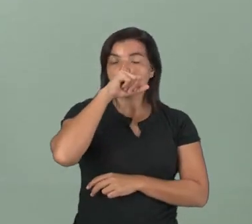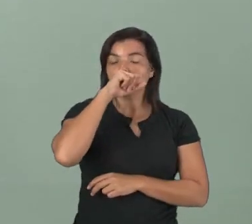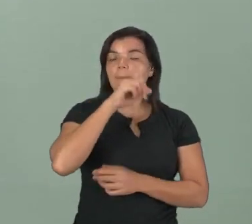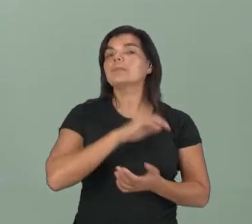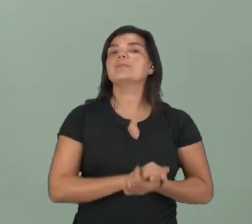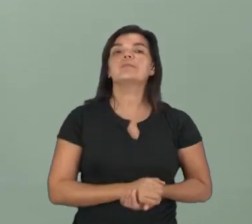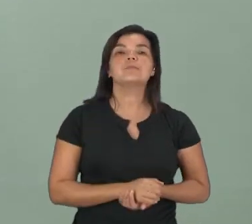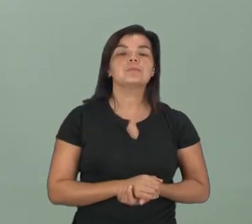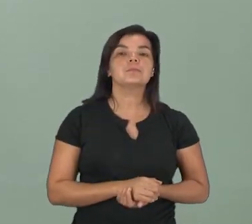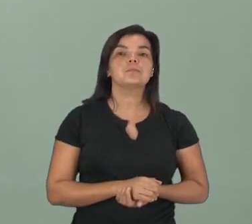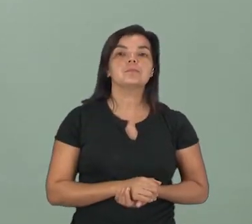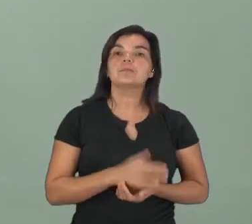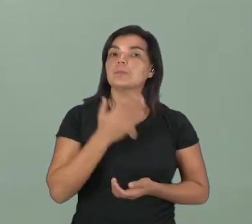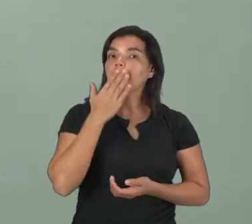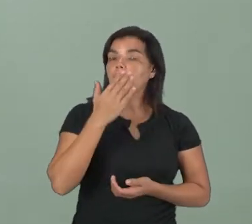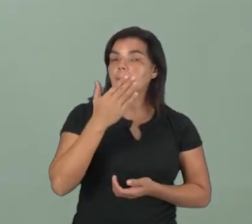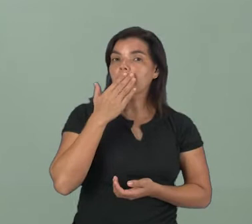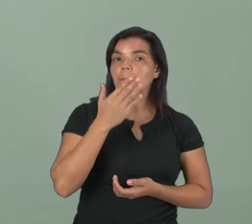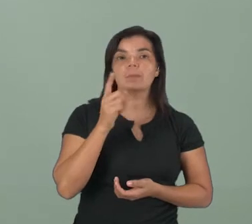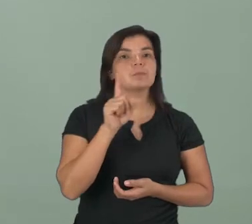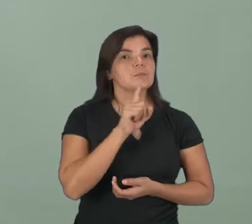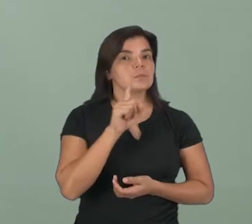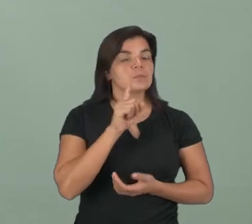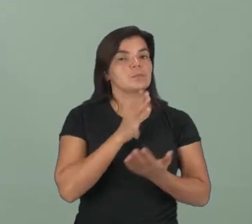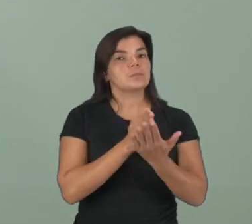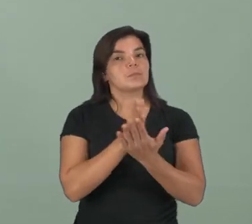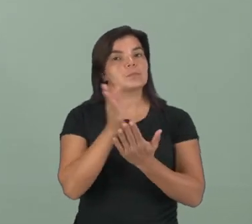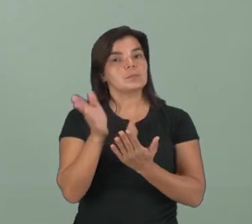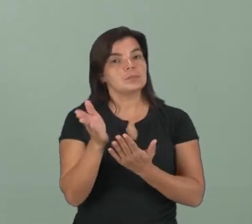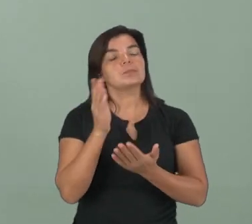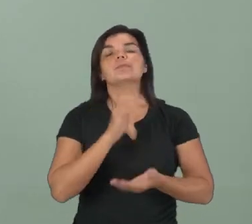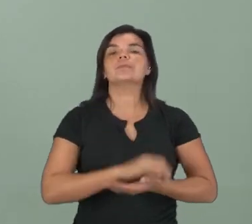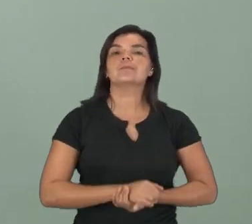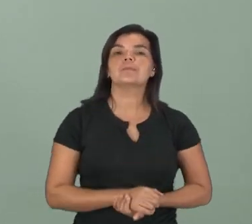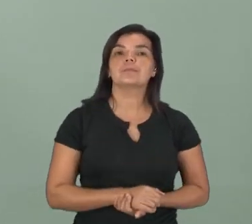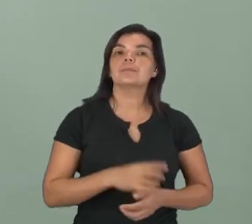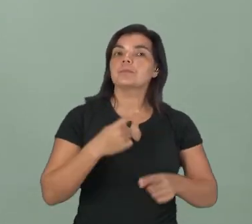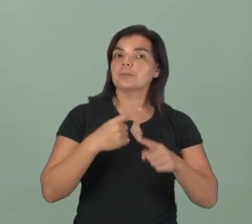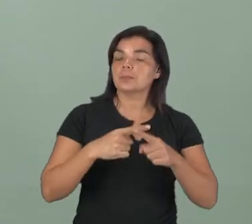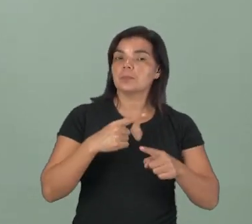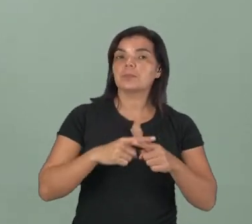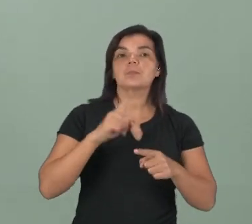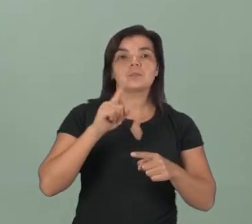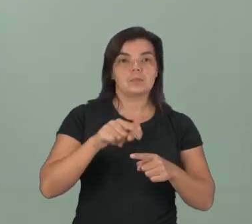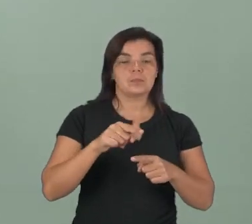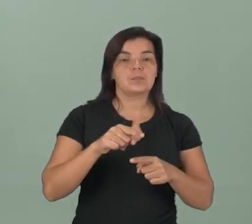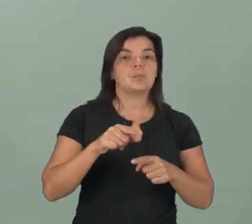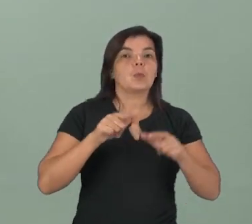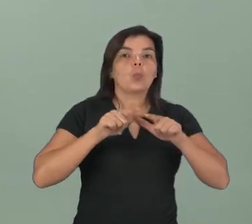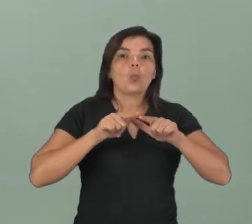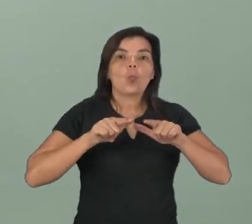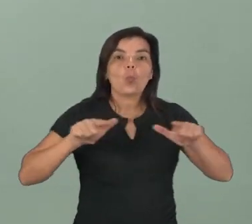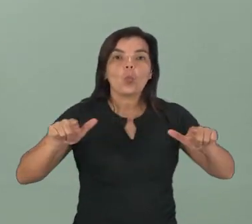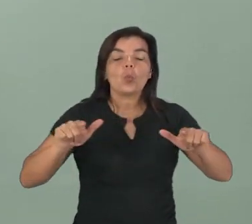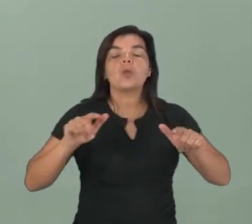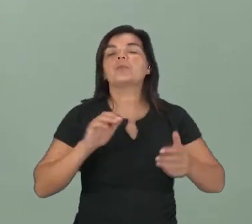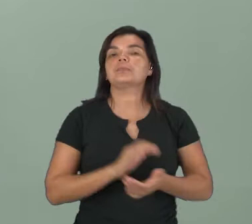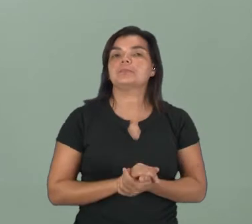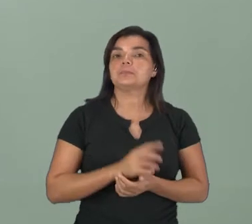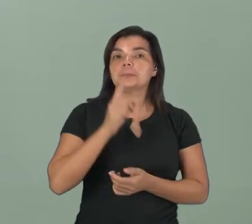Chapeuzinho Vermelho pediu que ela não viesse por esse caminho, porque era um caminho deserto, um